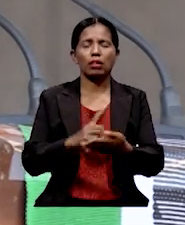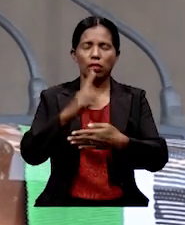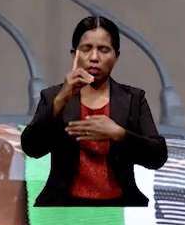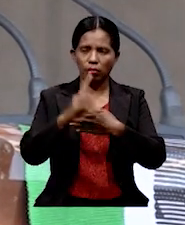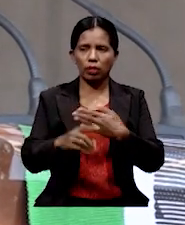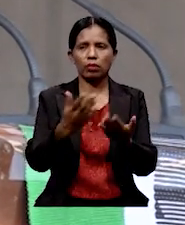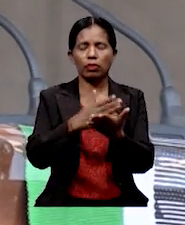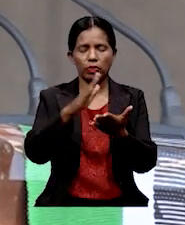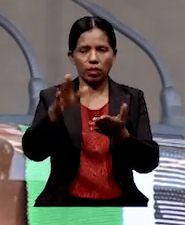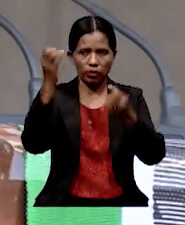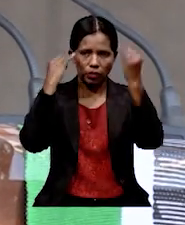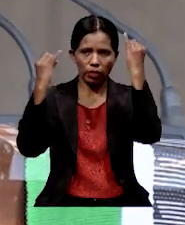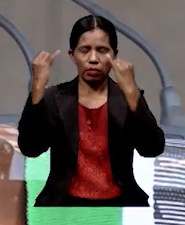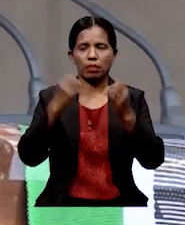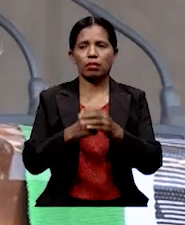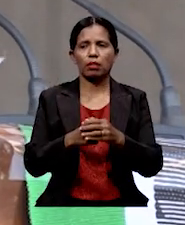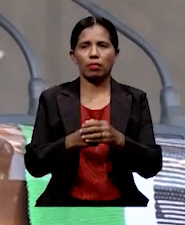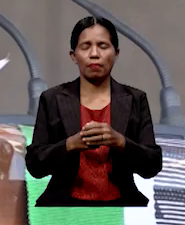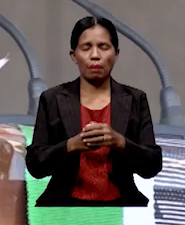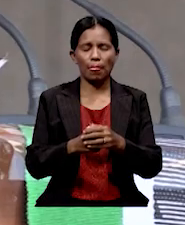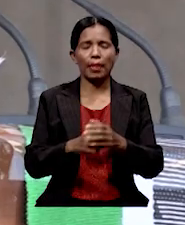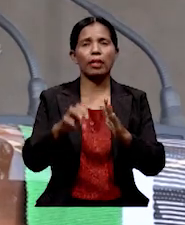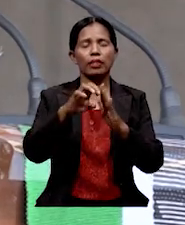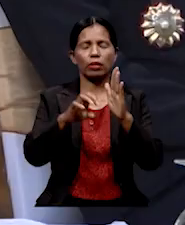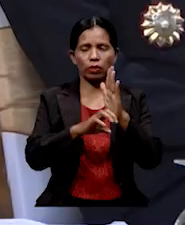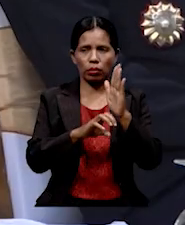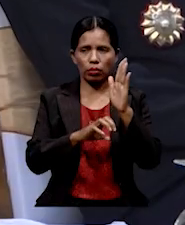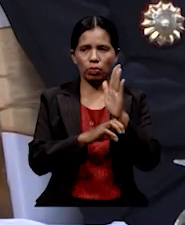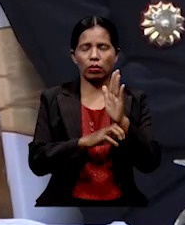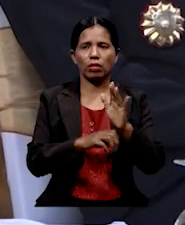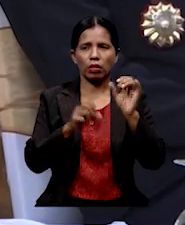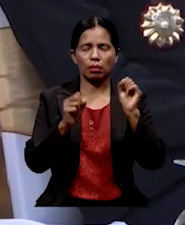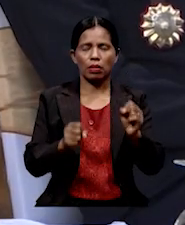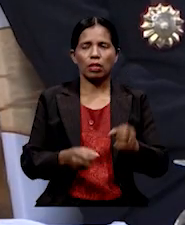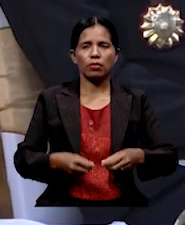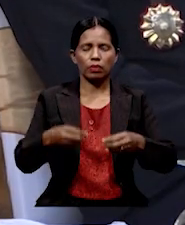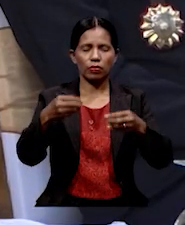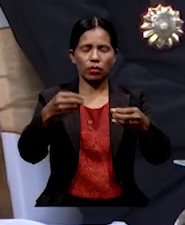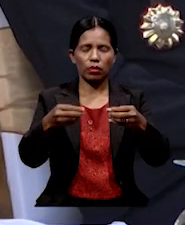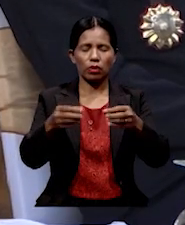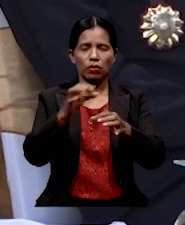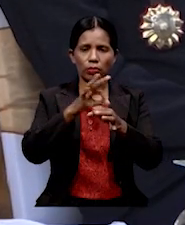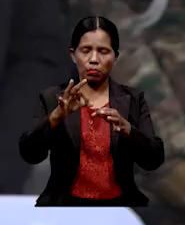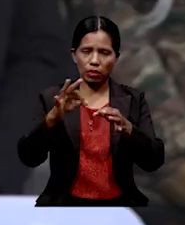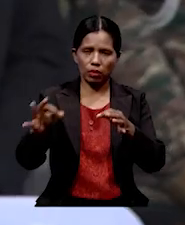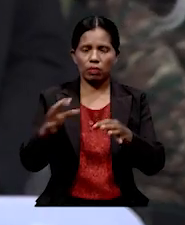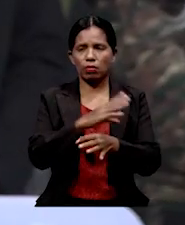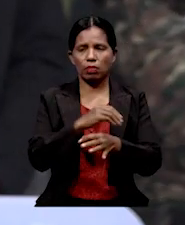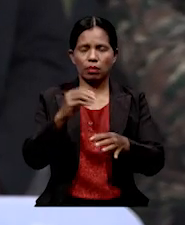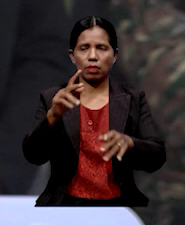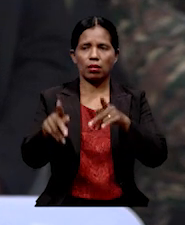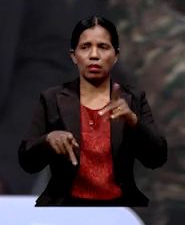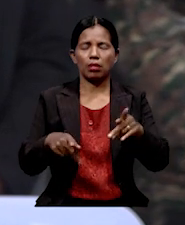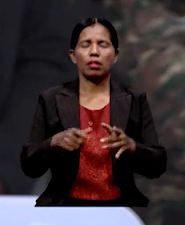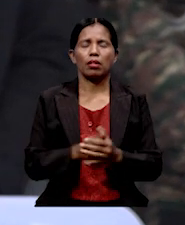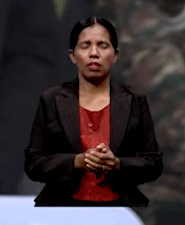consolidação da estrutura superior do comando e controlo, a formação e o aprontamento e a sustentação das